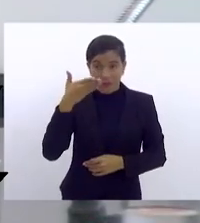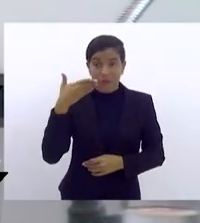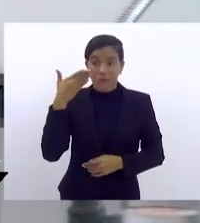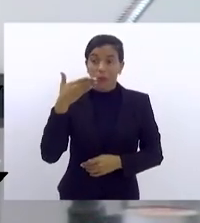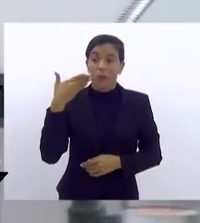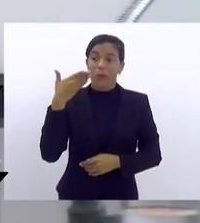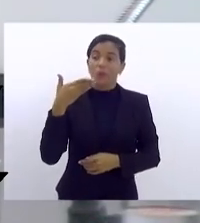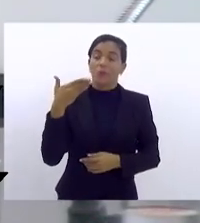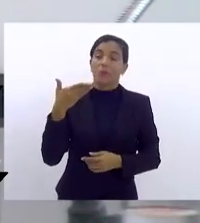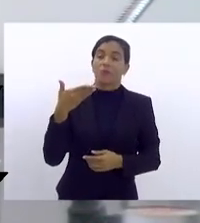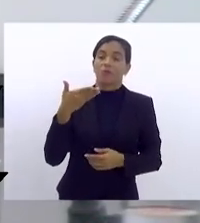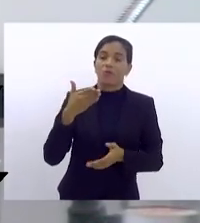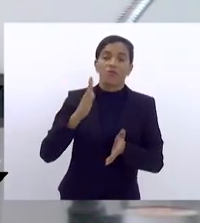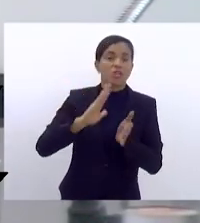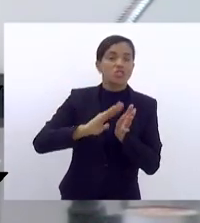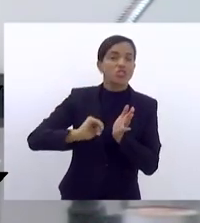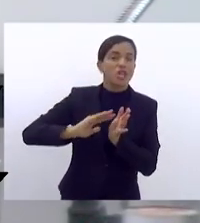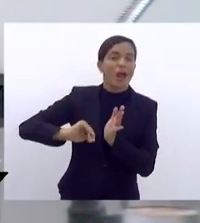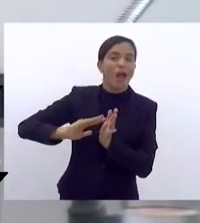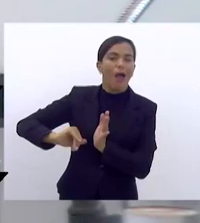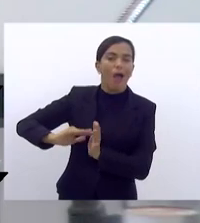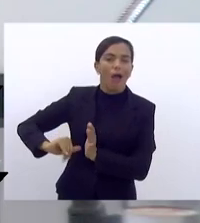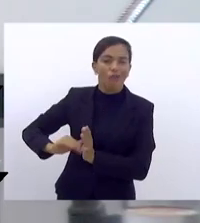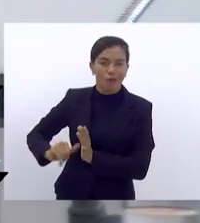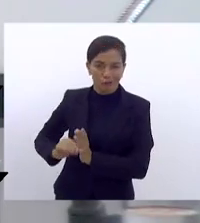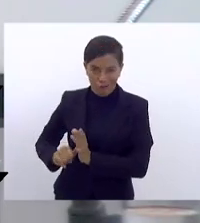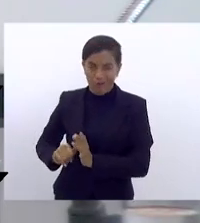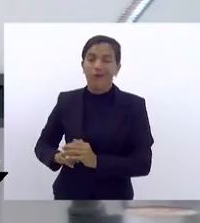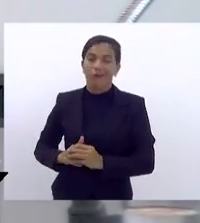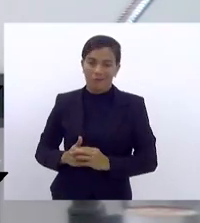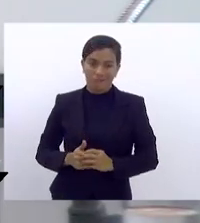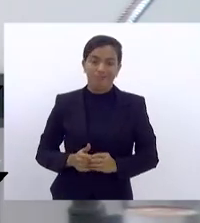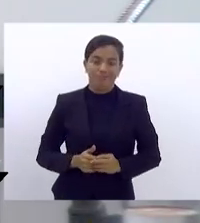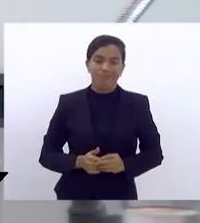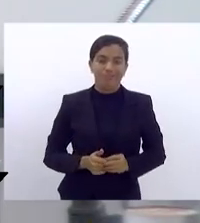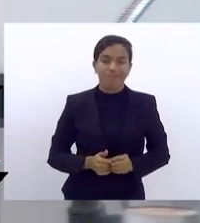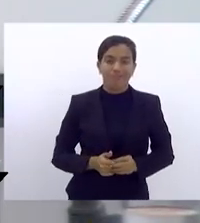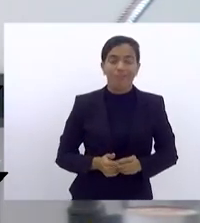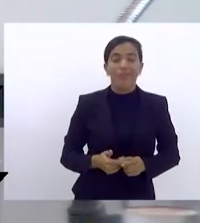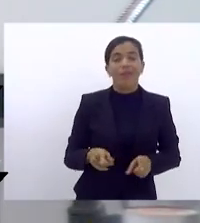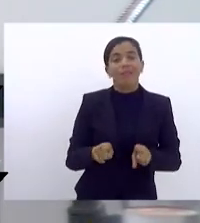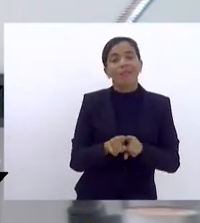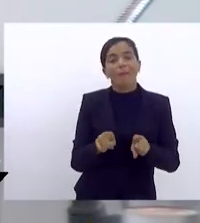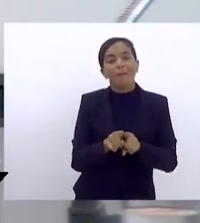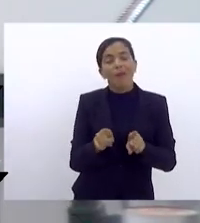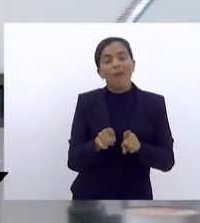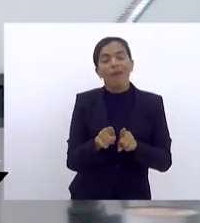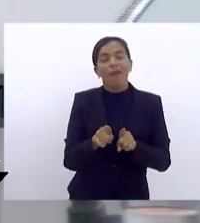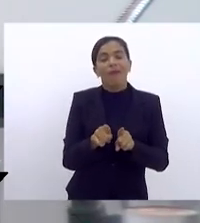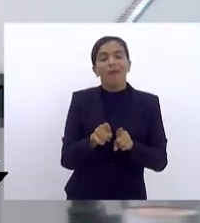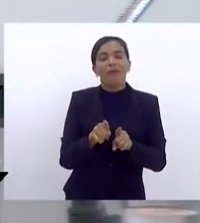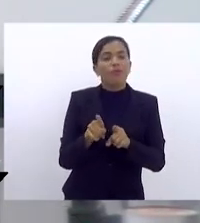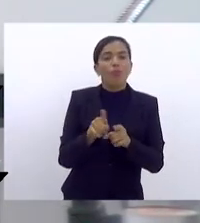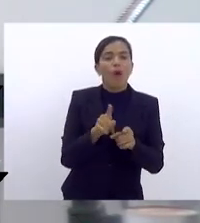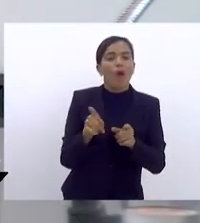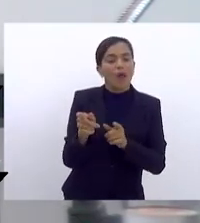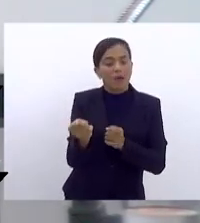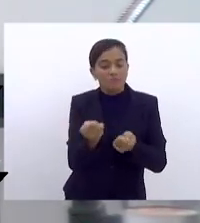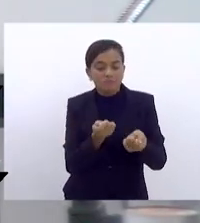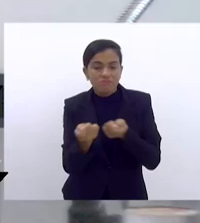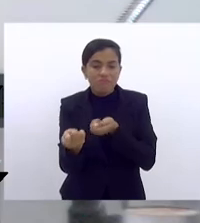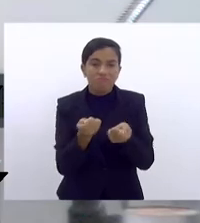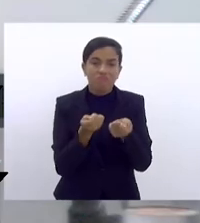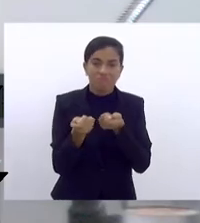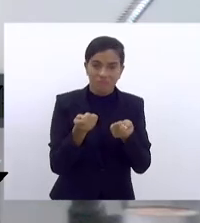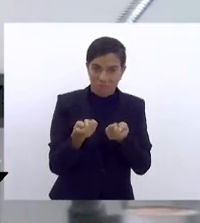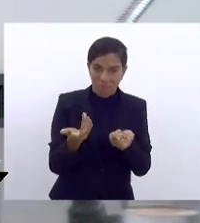então tirado do trilho sem endereçar verdadeiramente as causas né desse problema tão difícil a ser